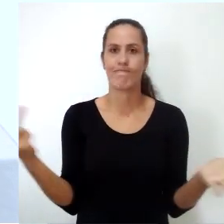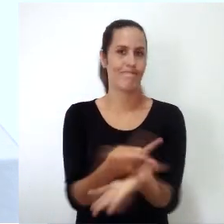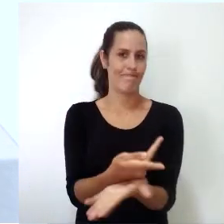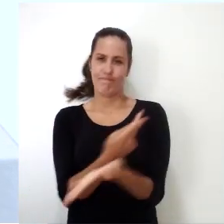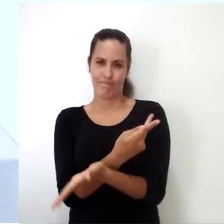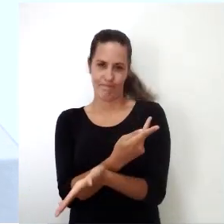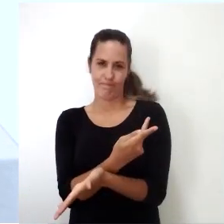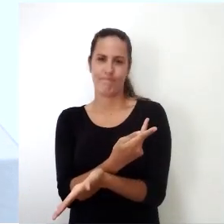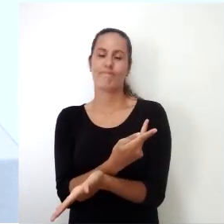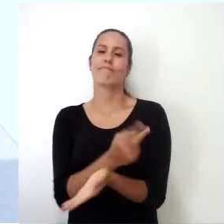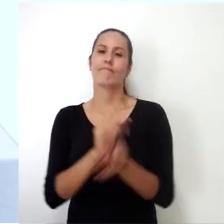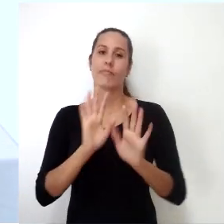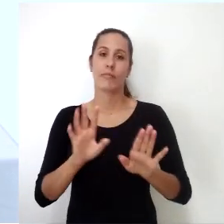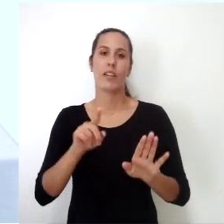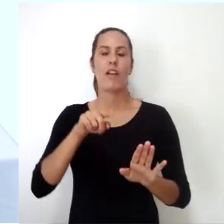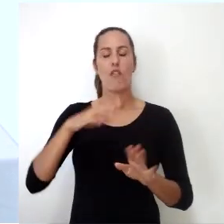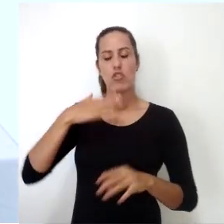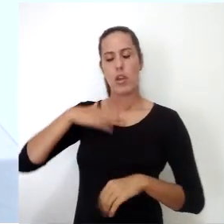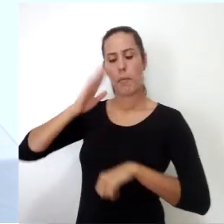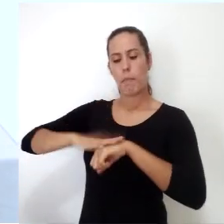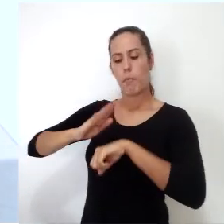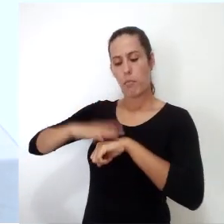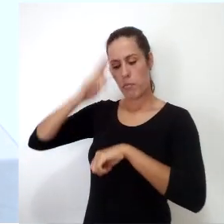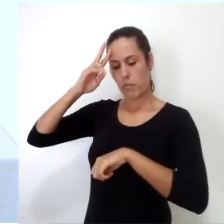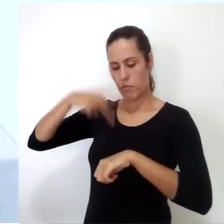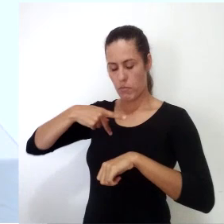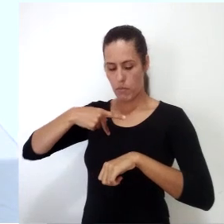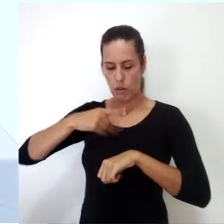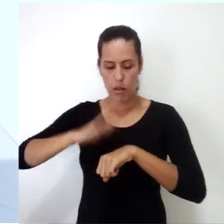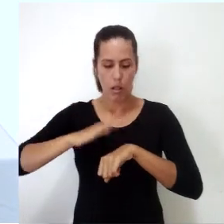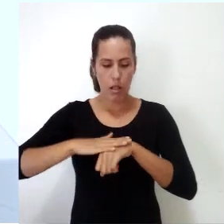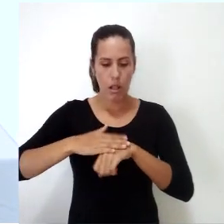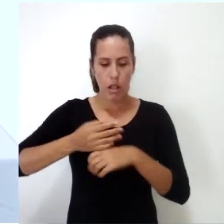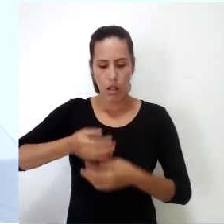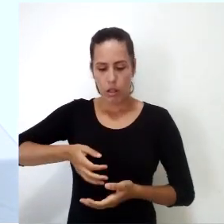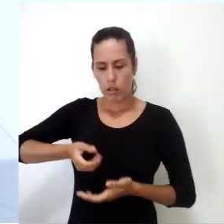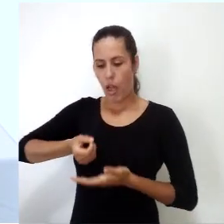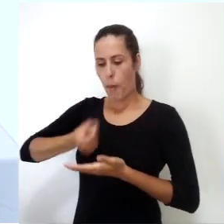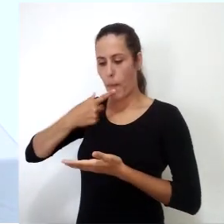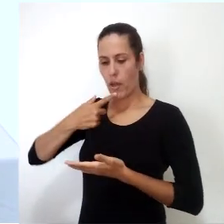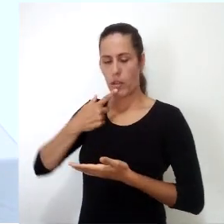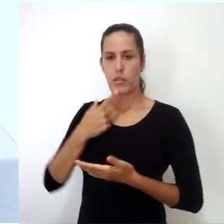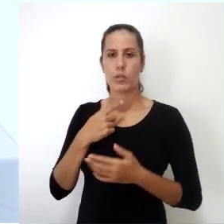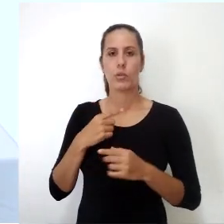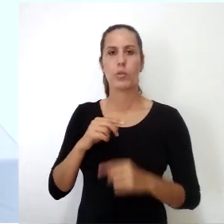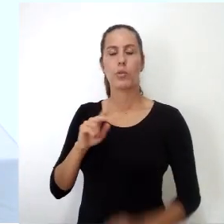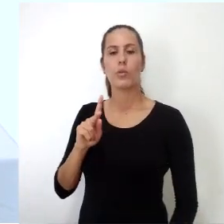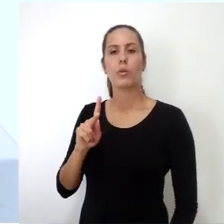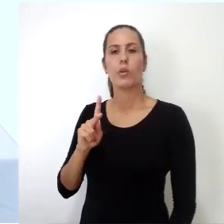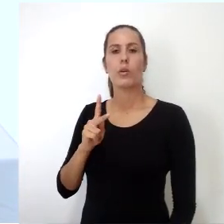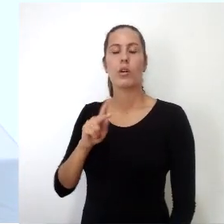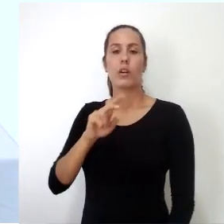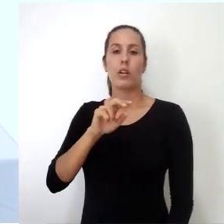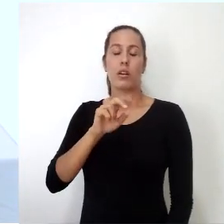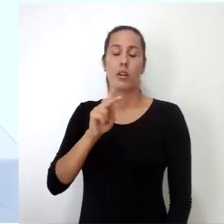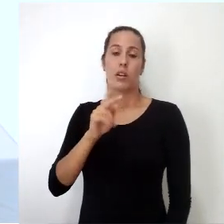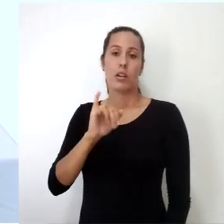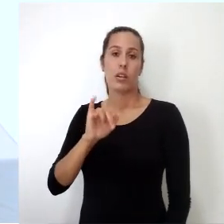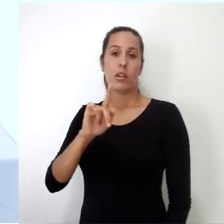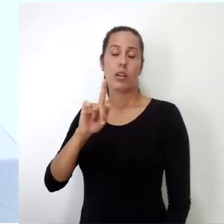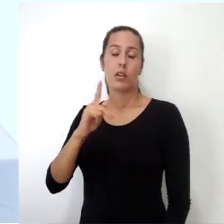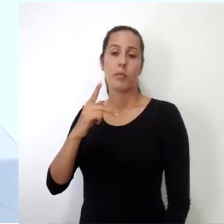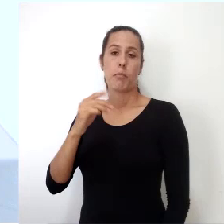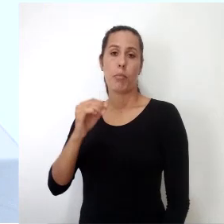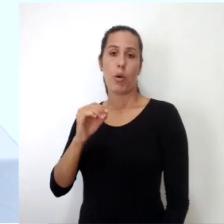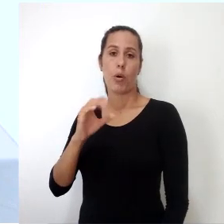errado, né? Super errado essa questão de você se automedicar, né? Essa questão de ser hipocondríaco